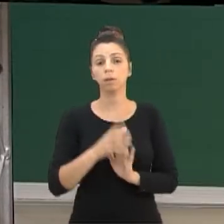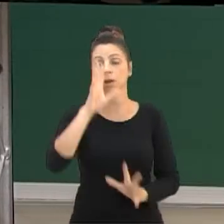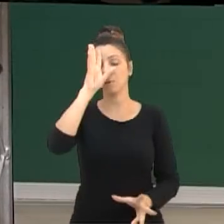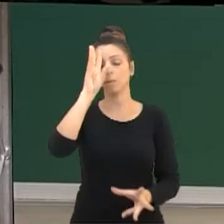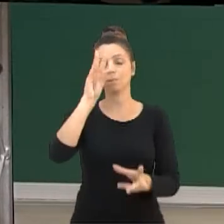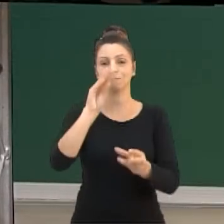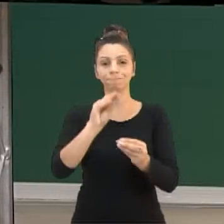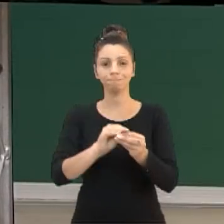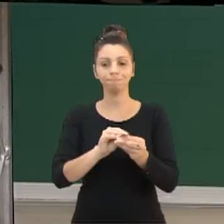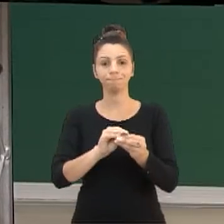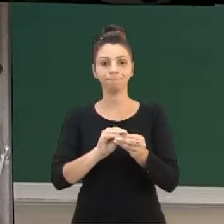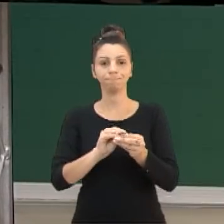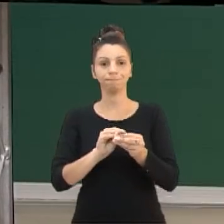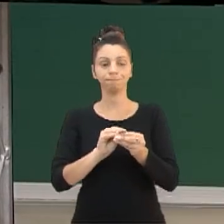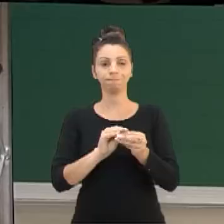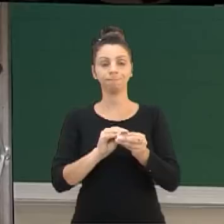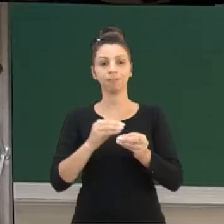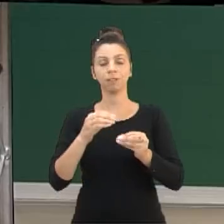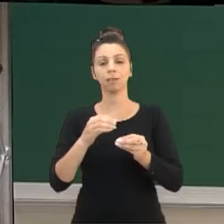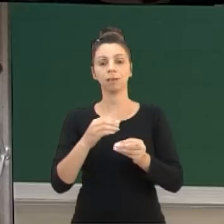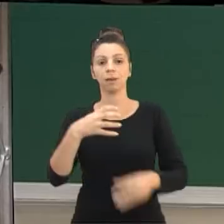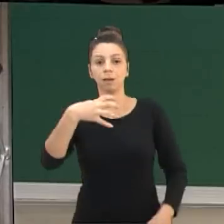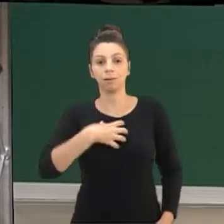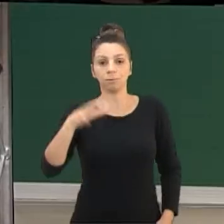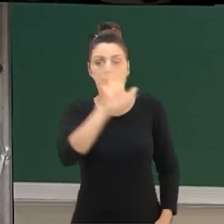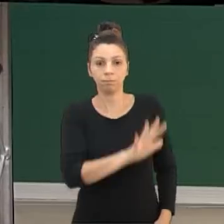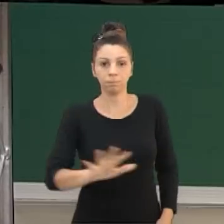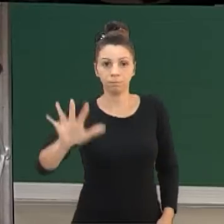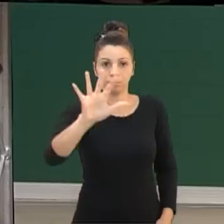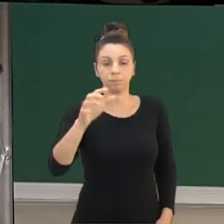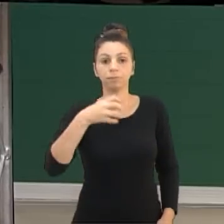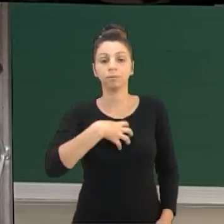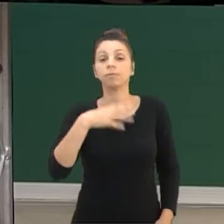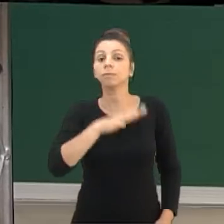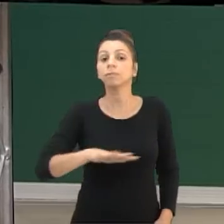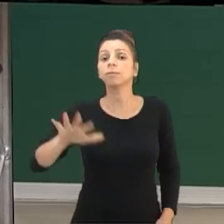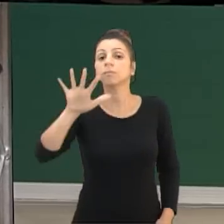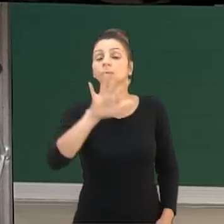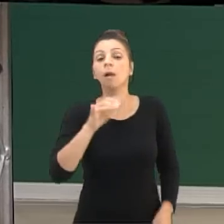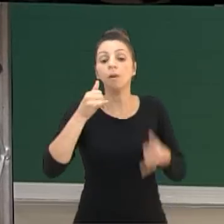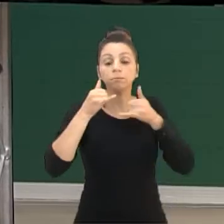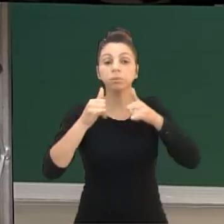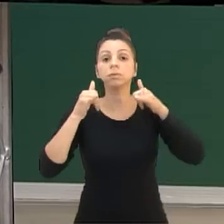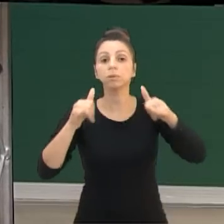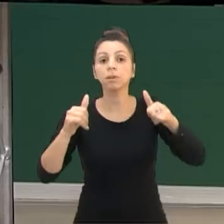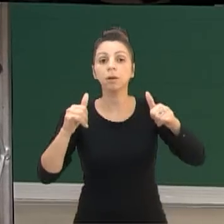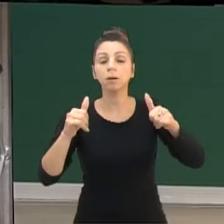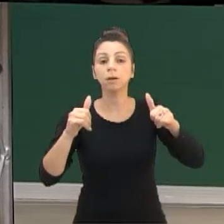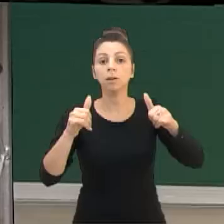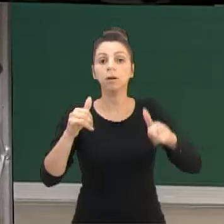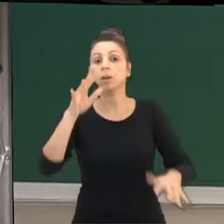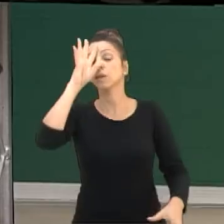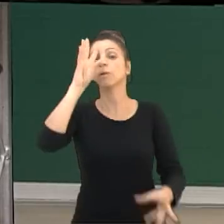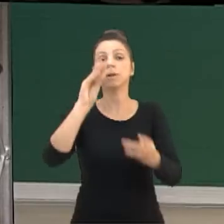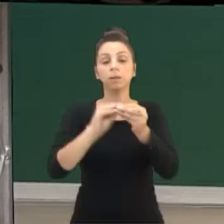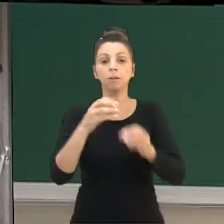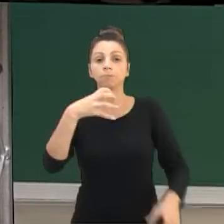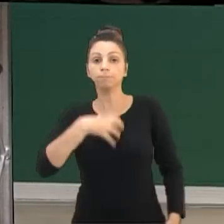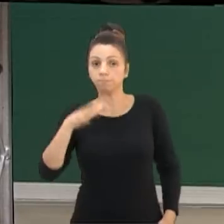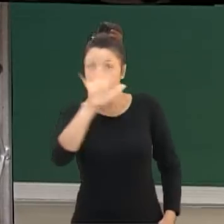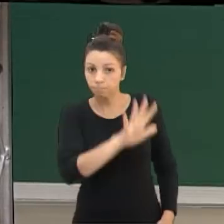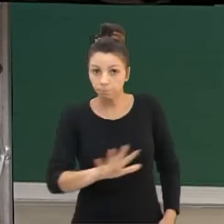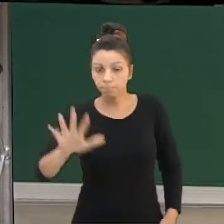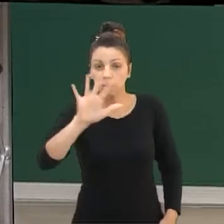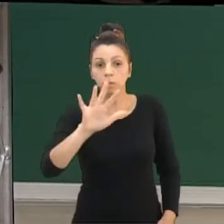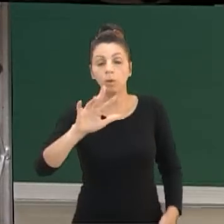em comum nós temos, tanto o emissor da mensagem quanto o receptor, né? Então, que conhecimento semântico, né? O que